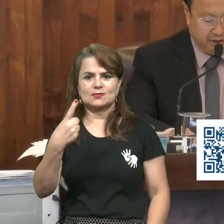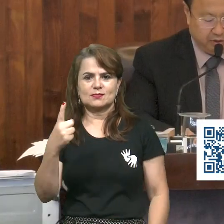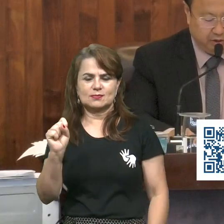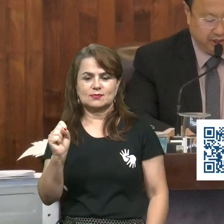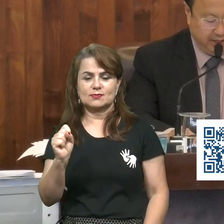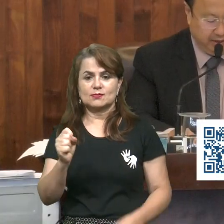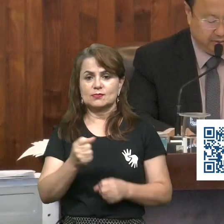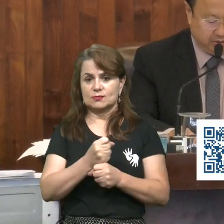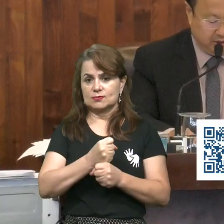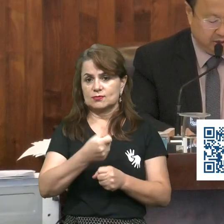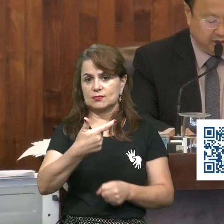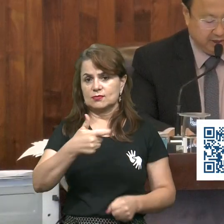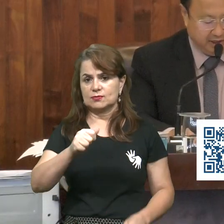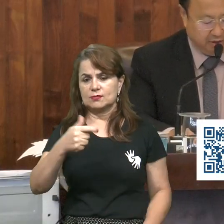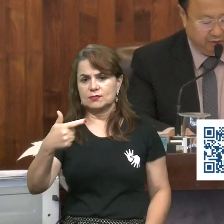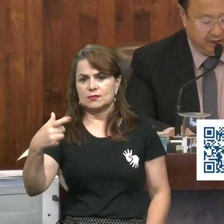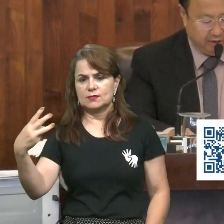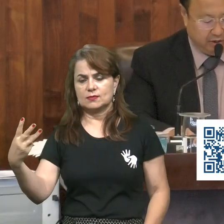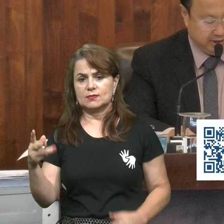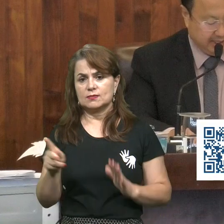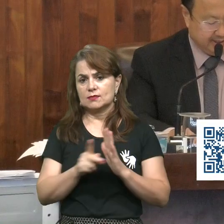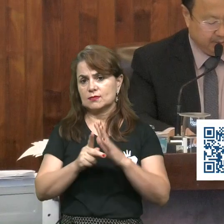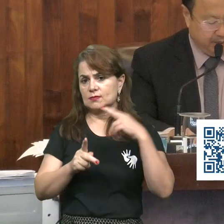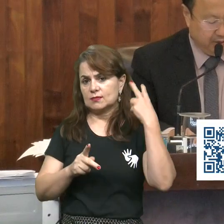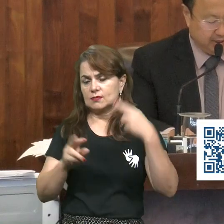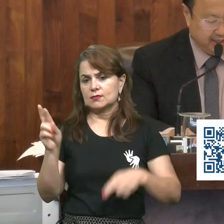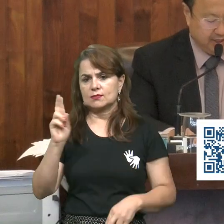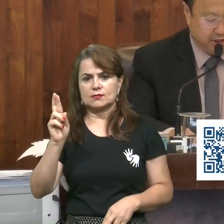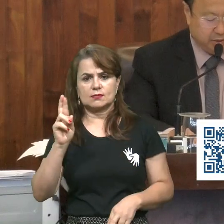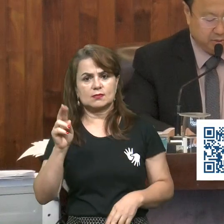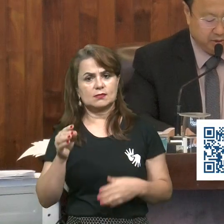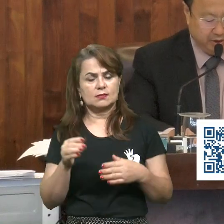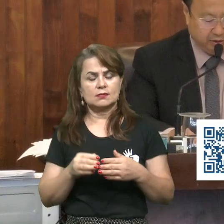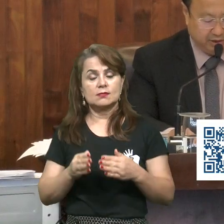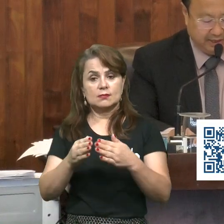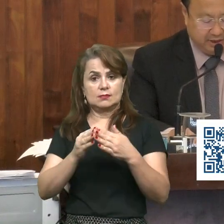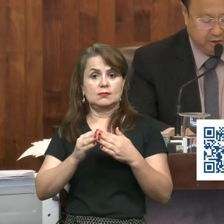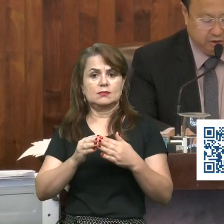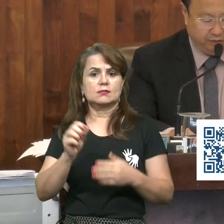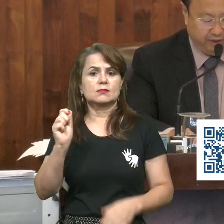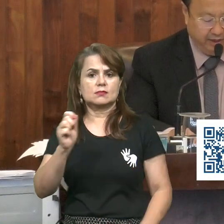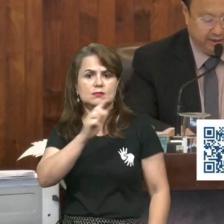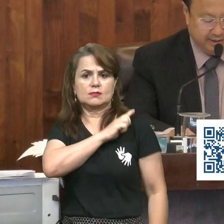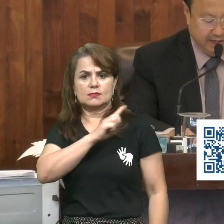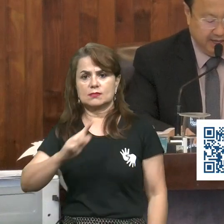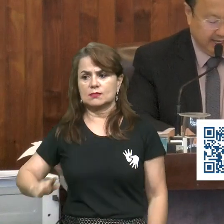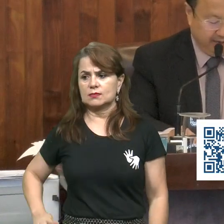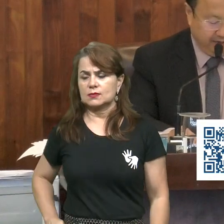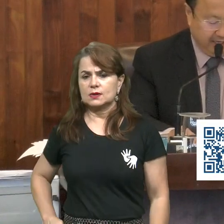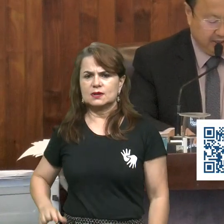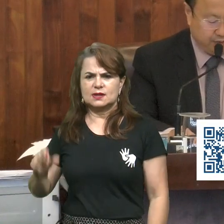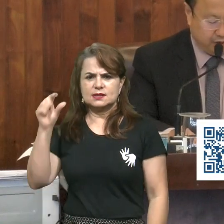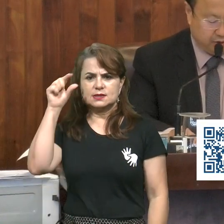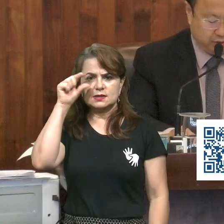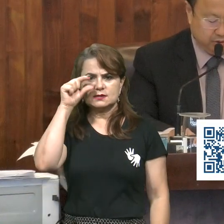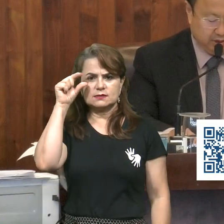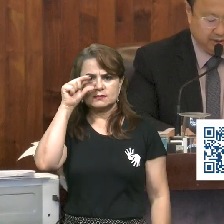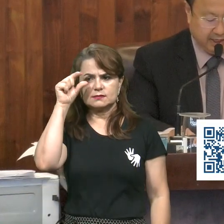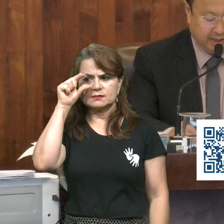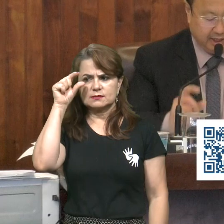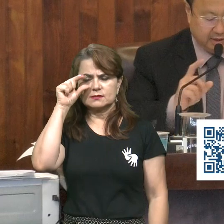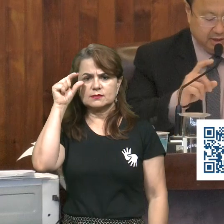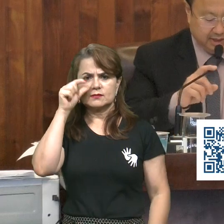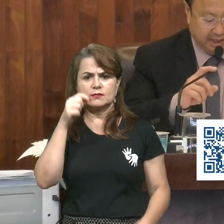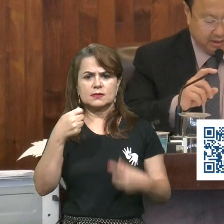1818-2023, vereador Rogerinho. Solicitando ao governador do Estado de São Paulo, excelentíssimo senhor Tarcísio de Freitas, envidar esforços, junto